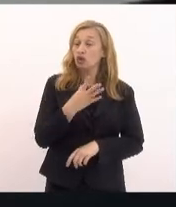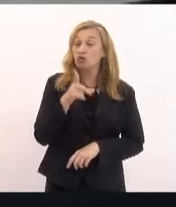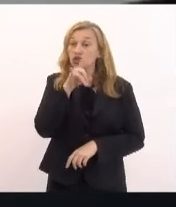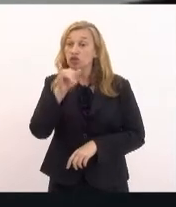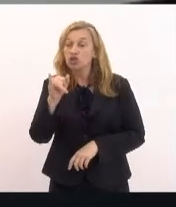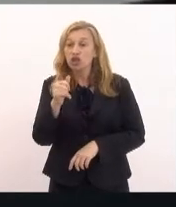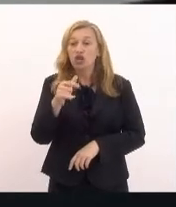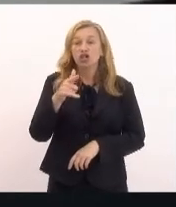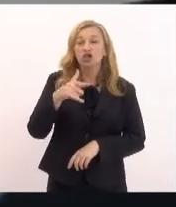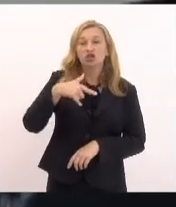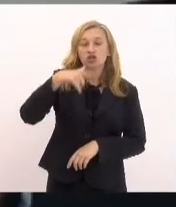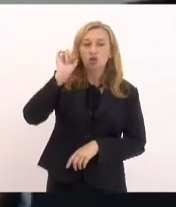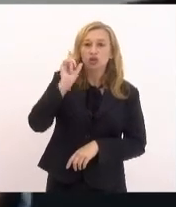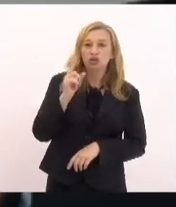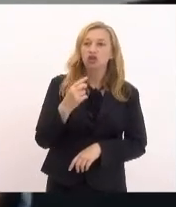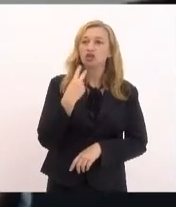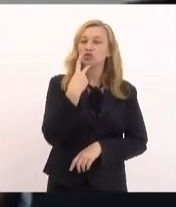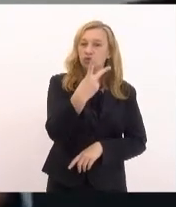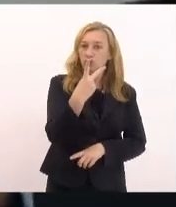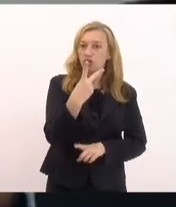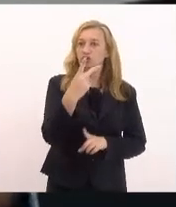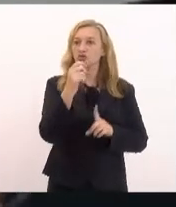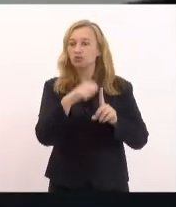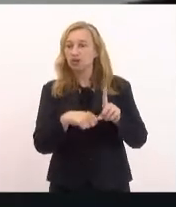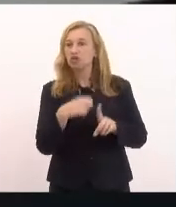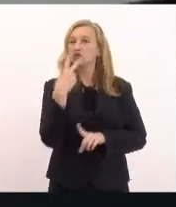2/2/22, como o Luiz Paulo frisou ontem,